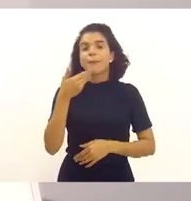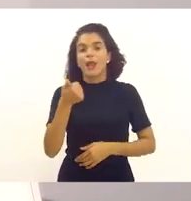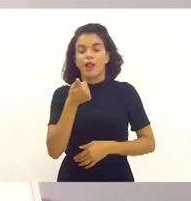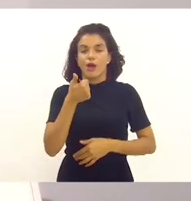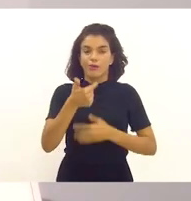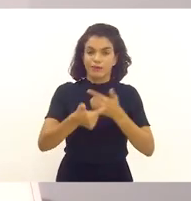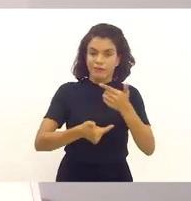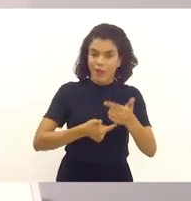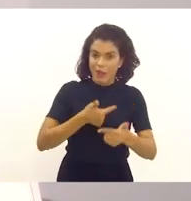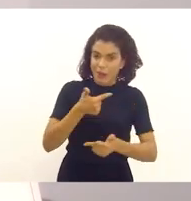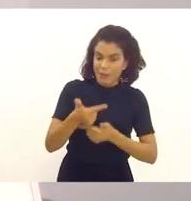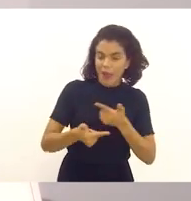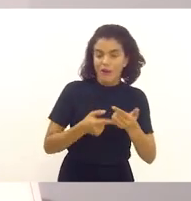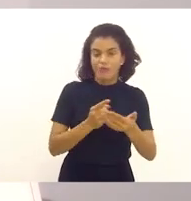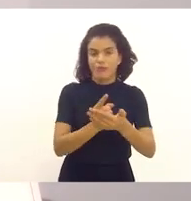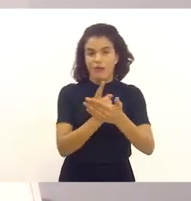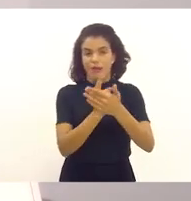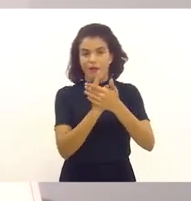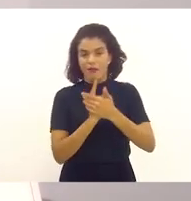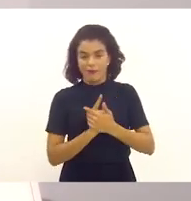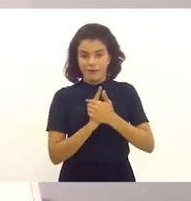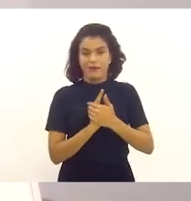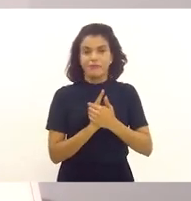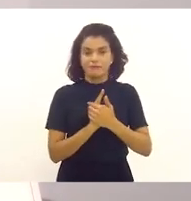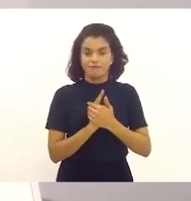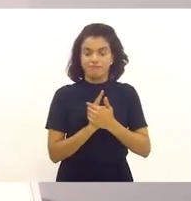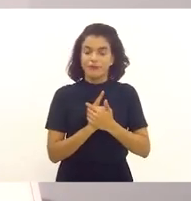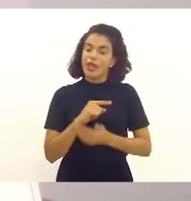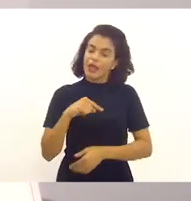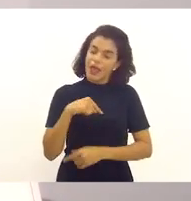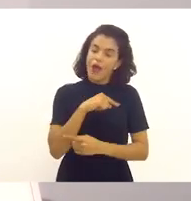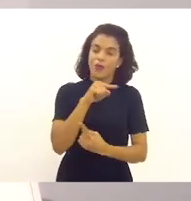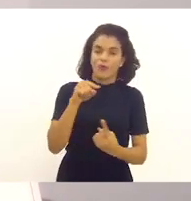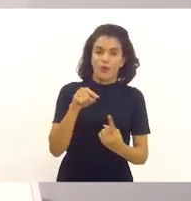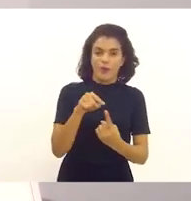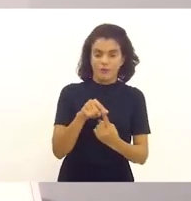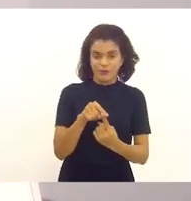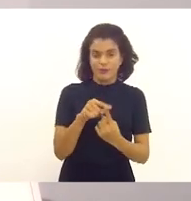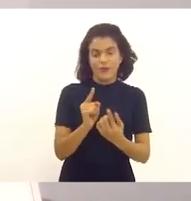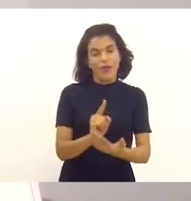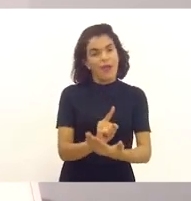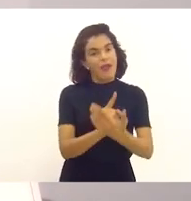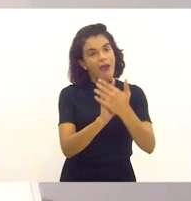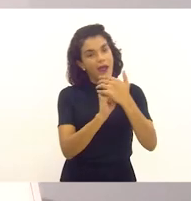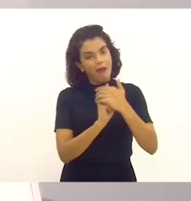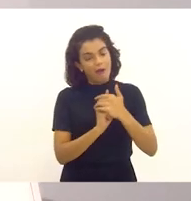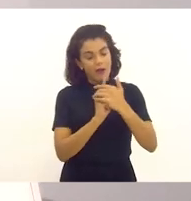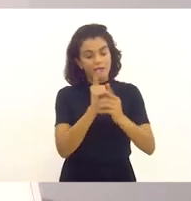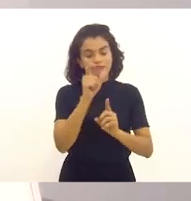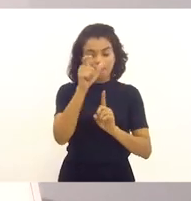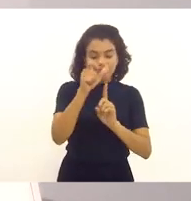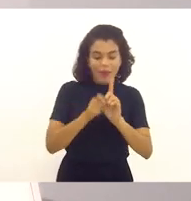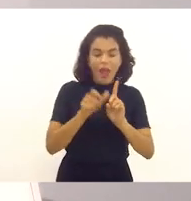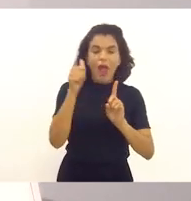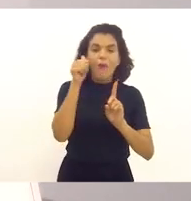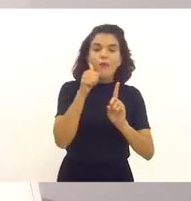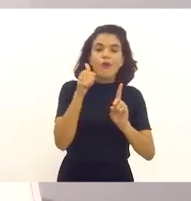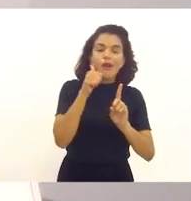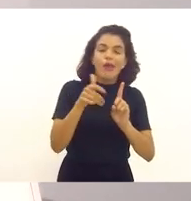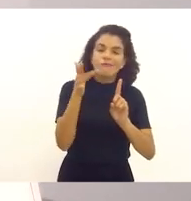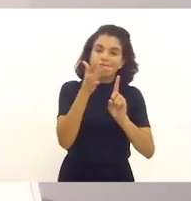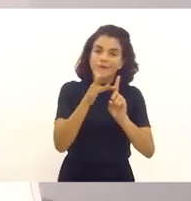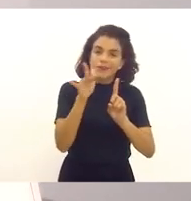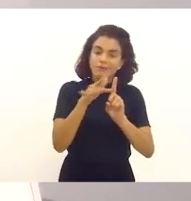atendimento de acolhida e é o que nós queremos né acolher aquela mulher que sofre violência